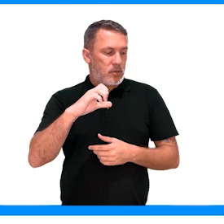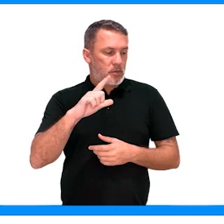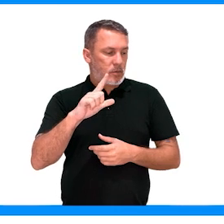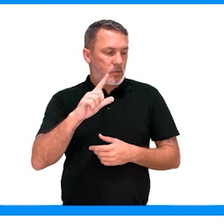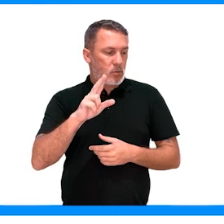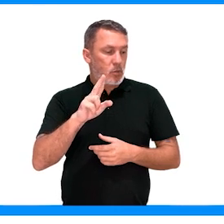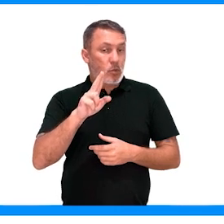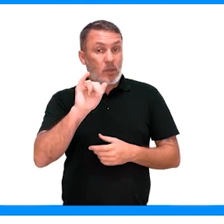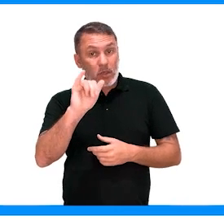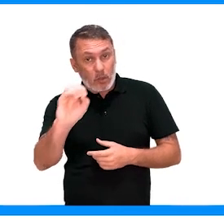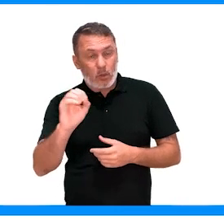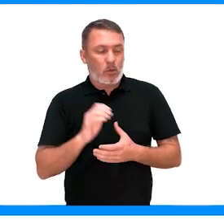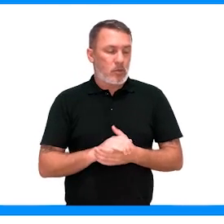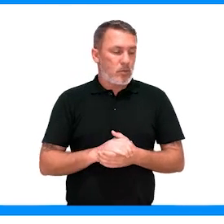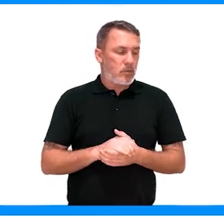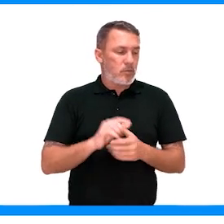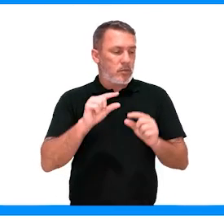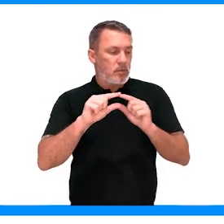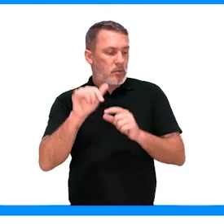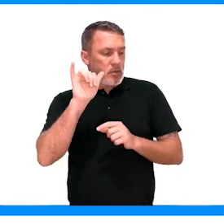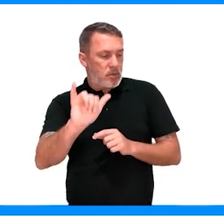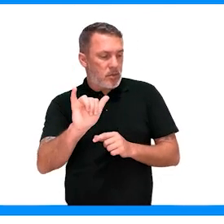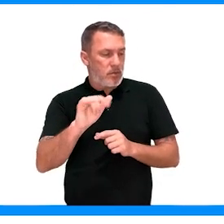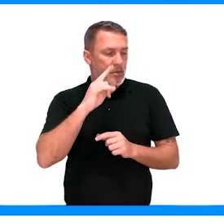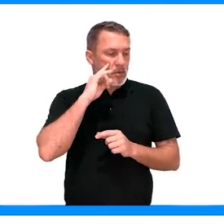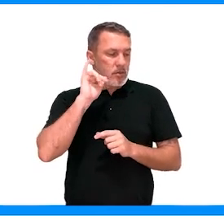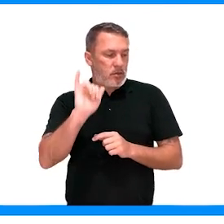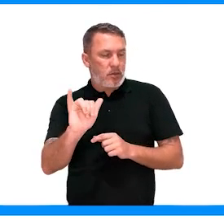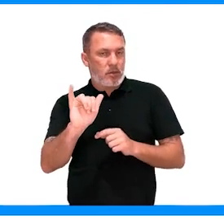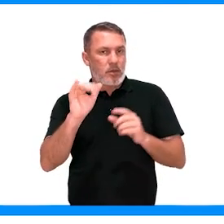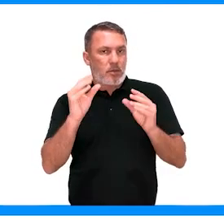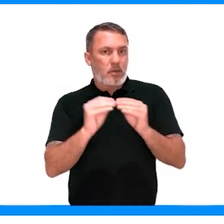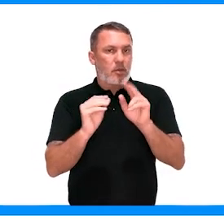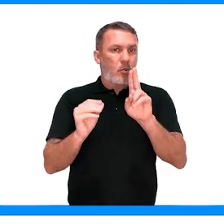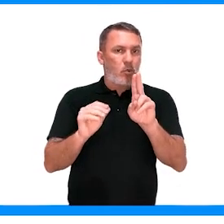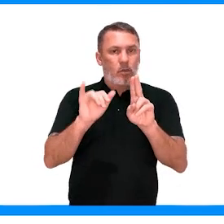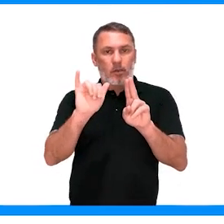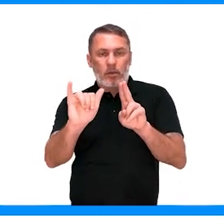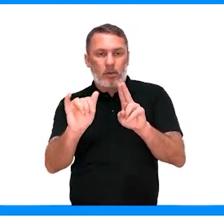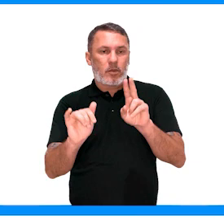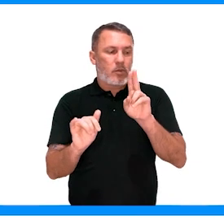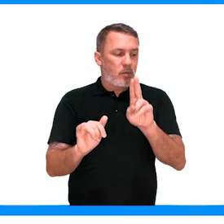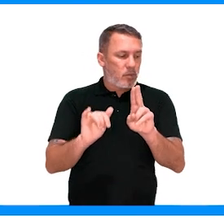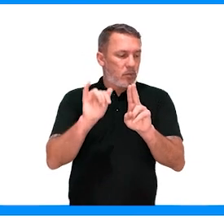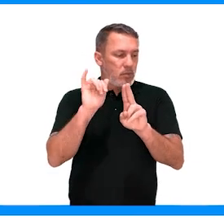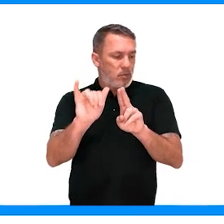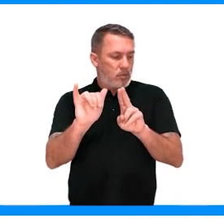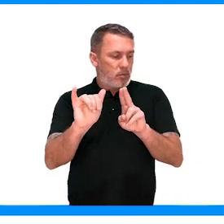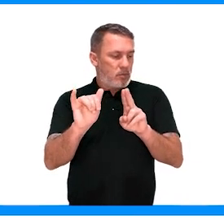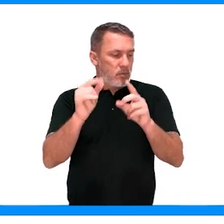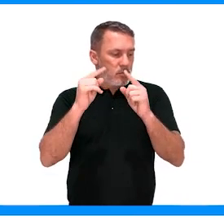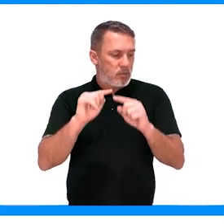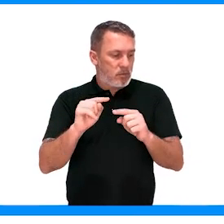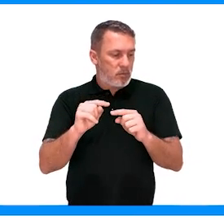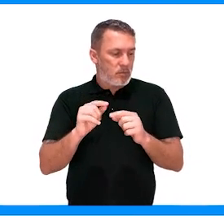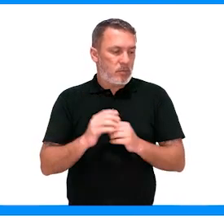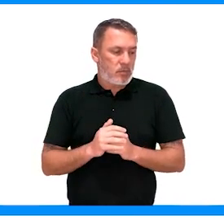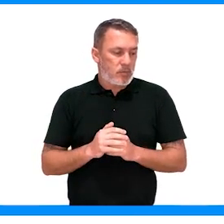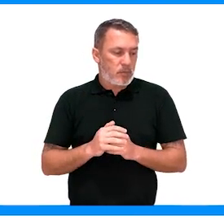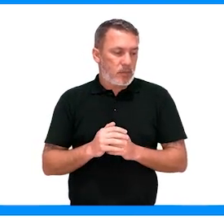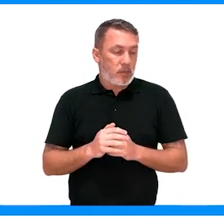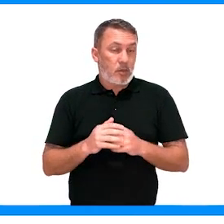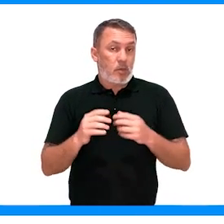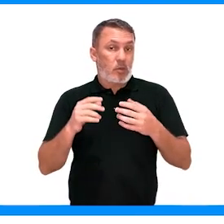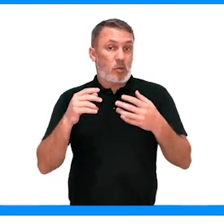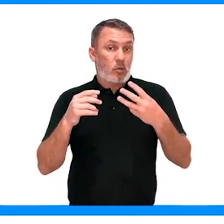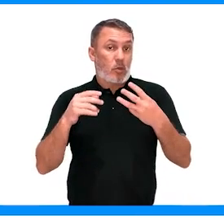Yo excluyo, tú excluyes, ella, usted excluye. Nosotros